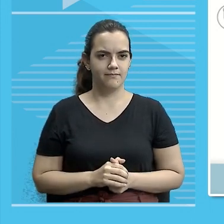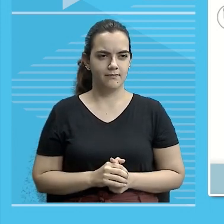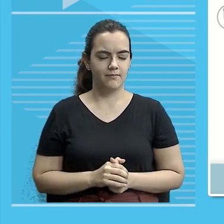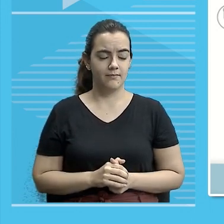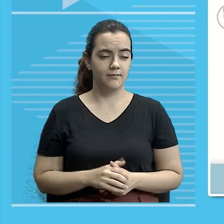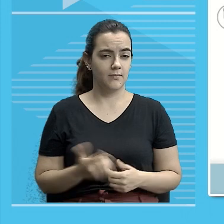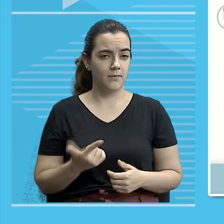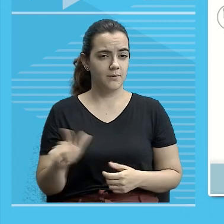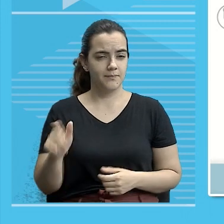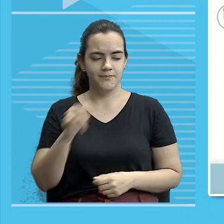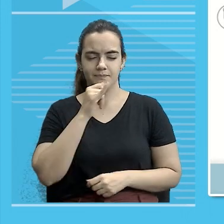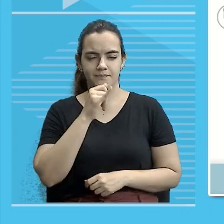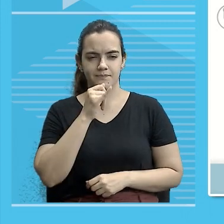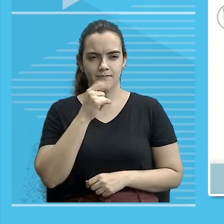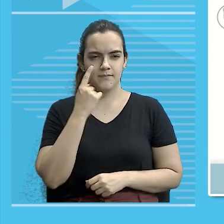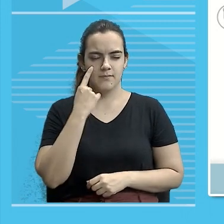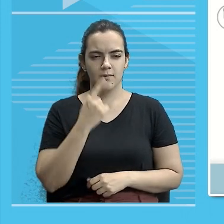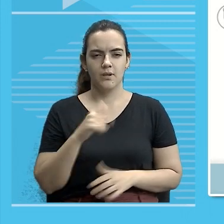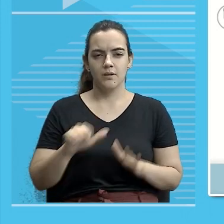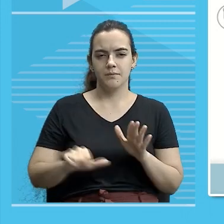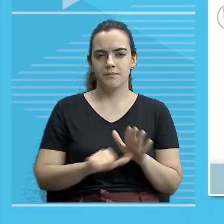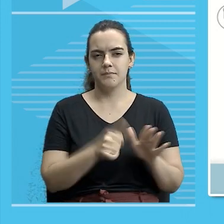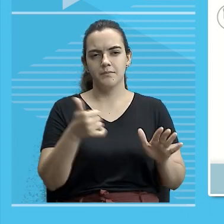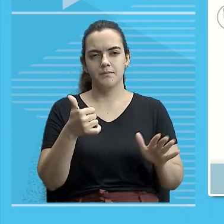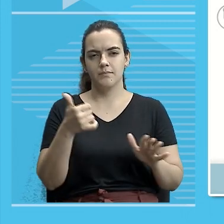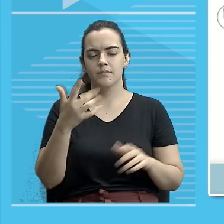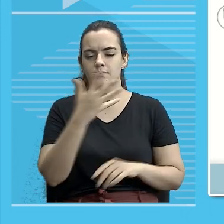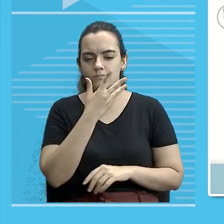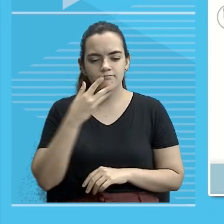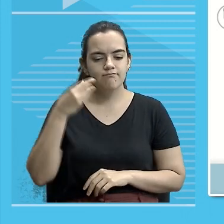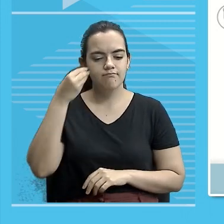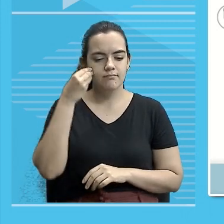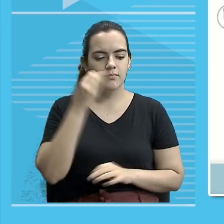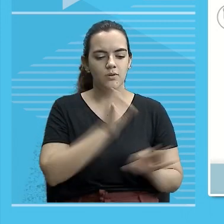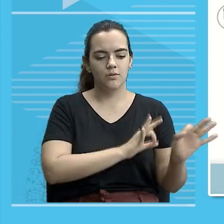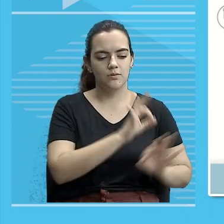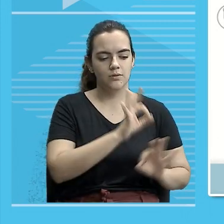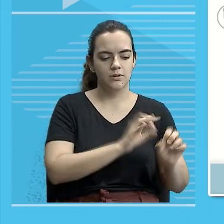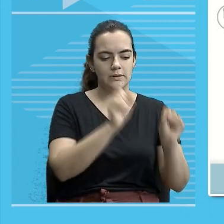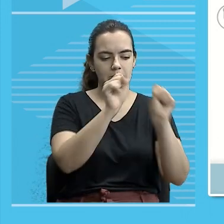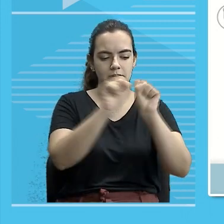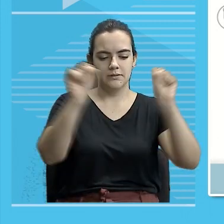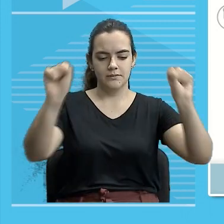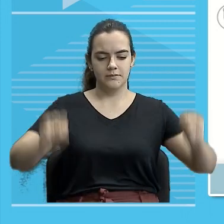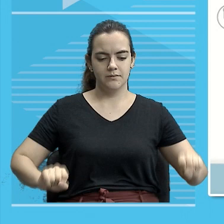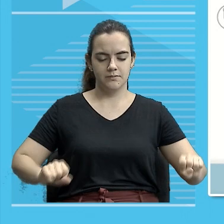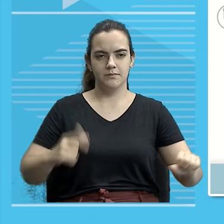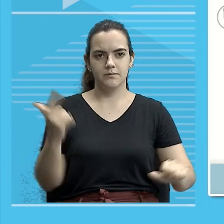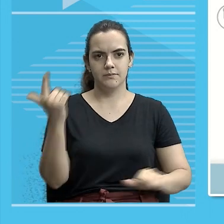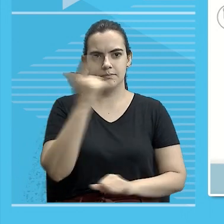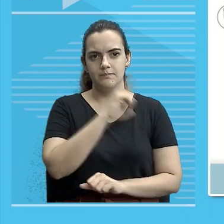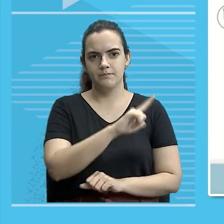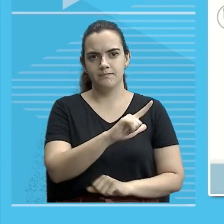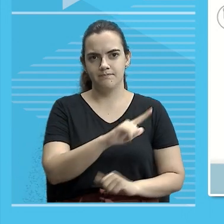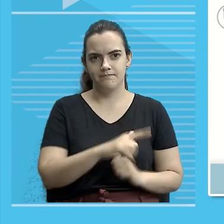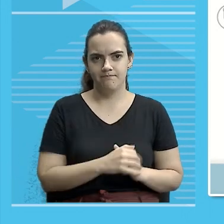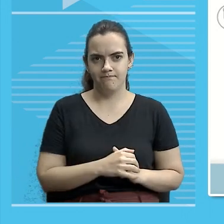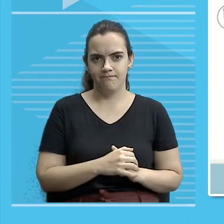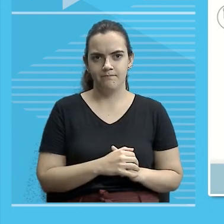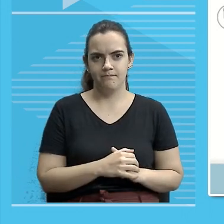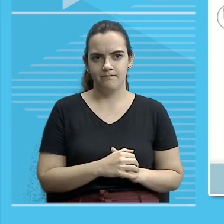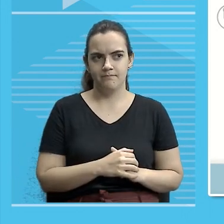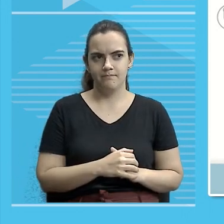vamos para outro primeiro a tratar a qualidade de forma sistêmica nas organizações não foi o número um